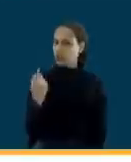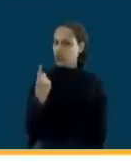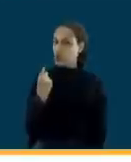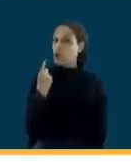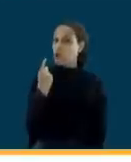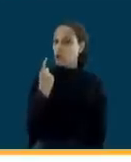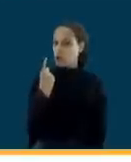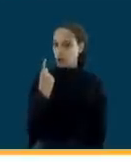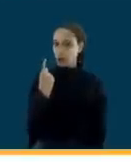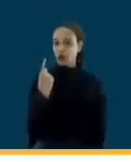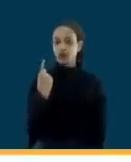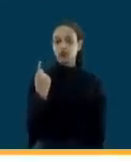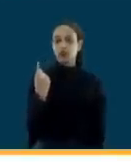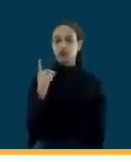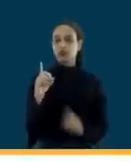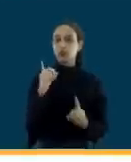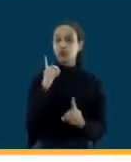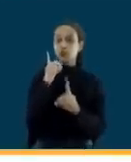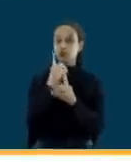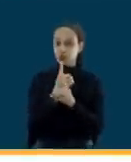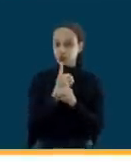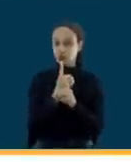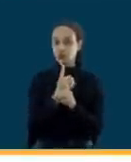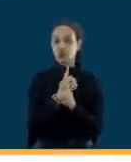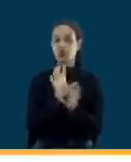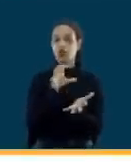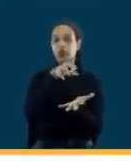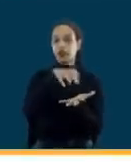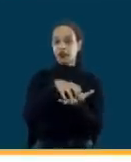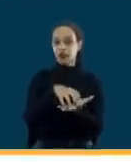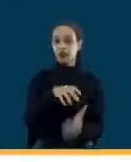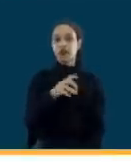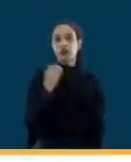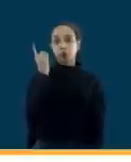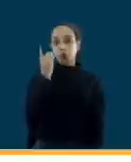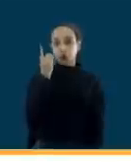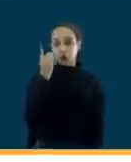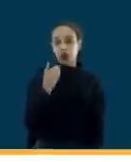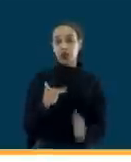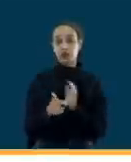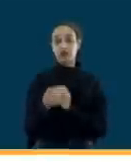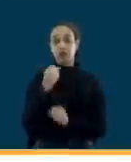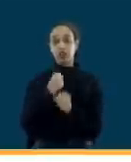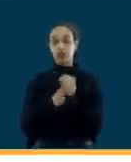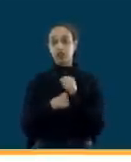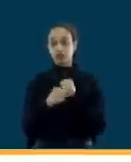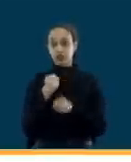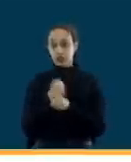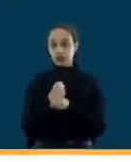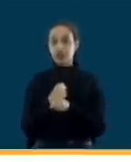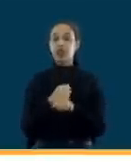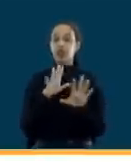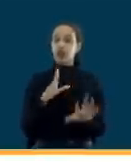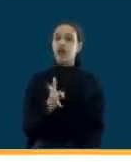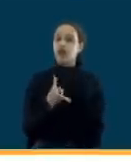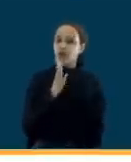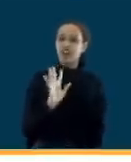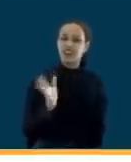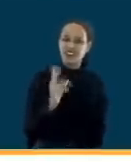encontro lá na Câmara dos Deputados, ano passado, né? Mas agora parece que a gente já se conhece há tanto tempo, né? Tem